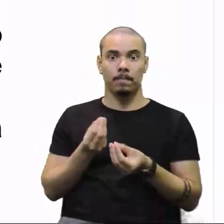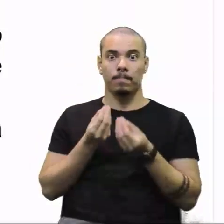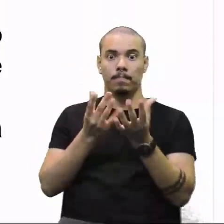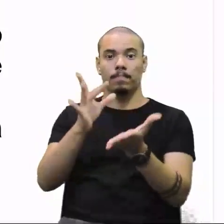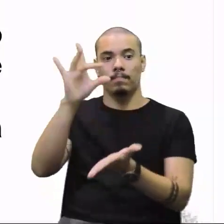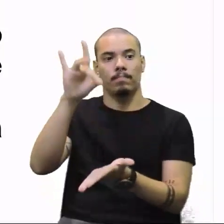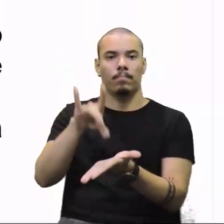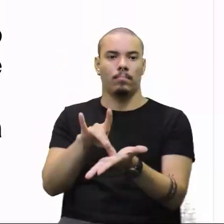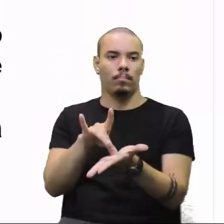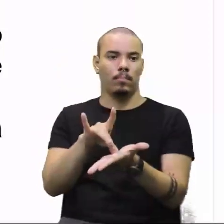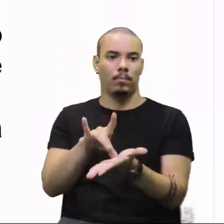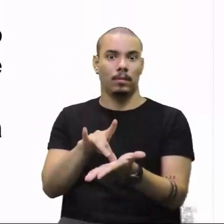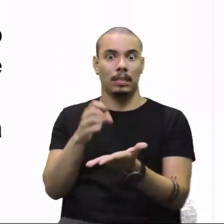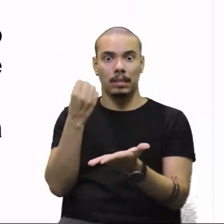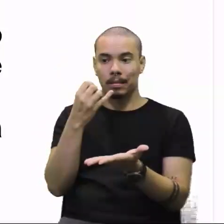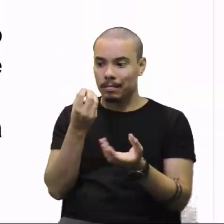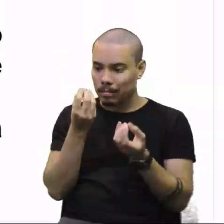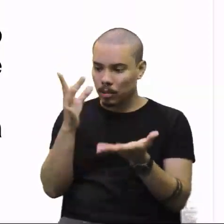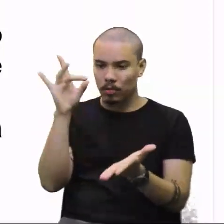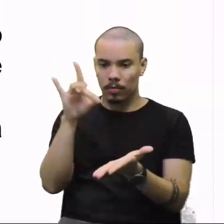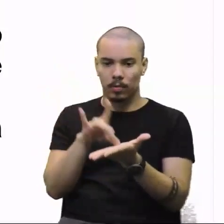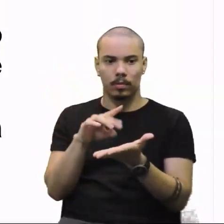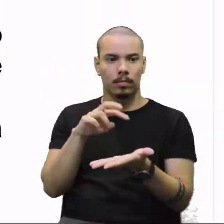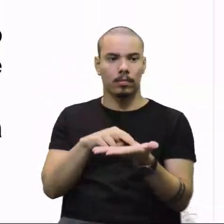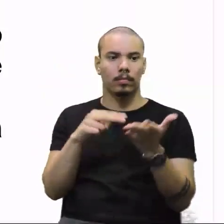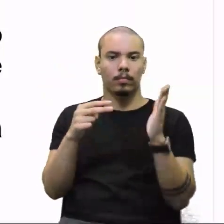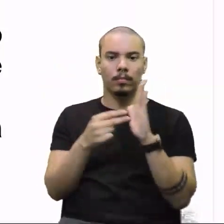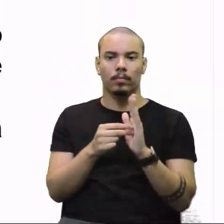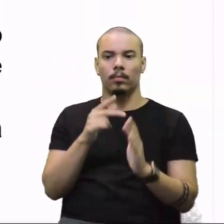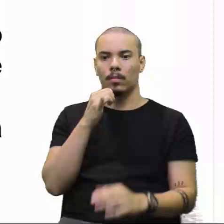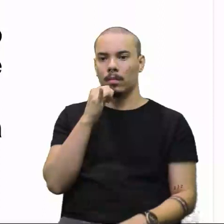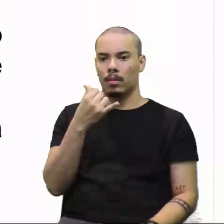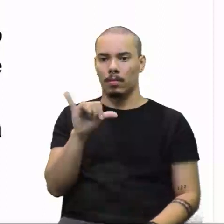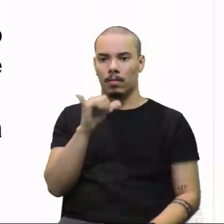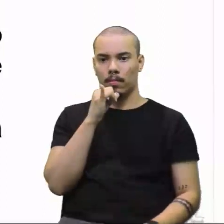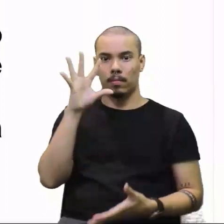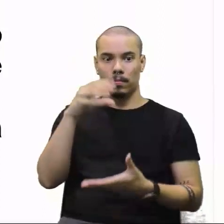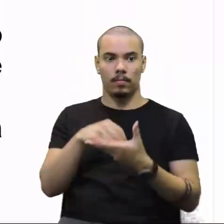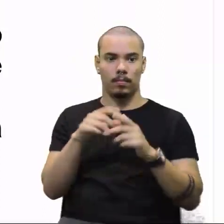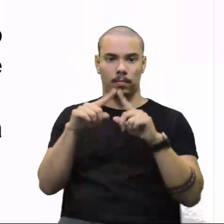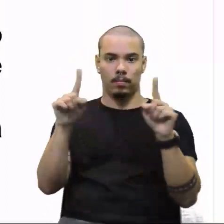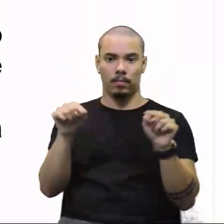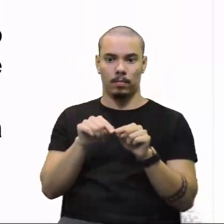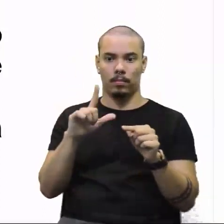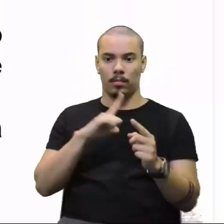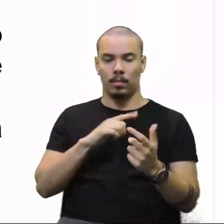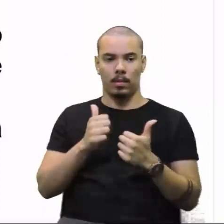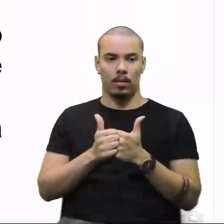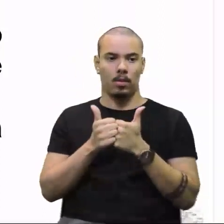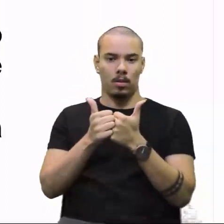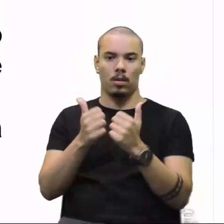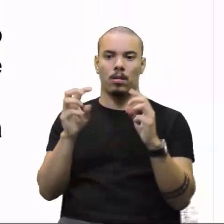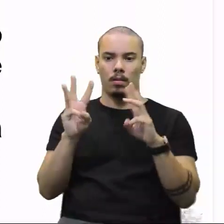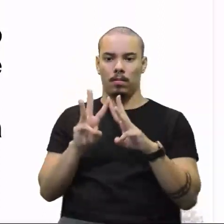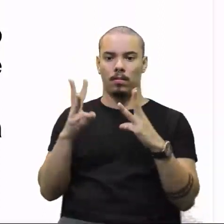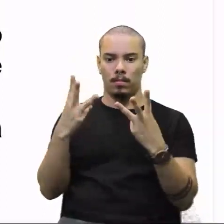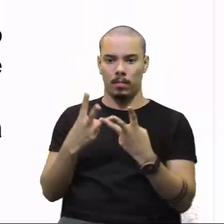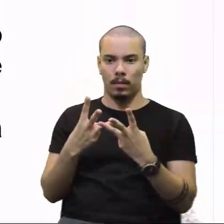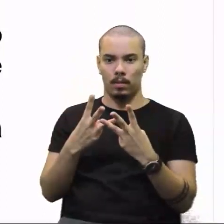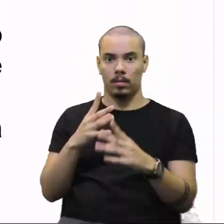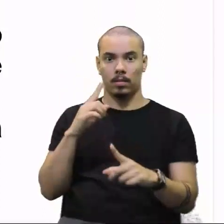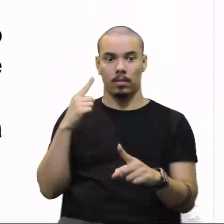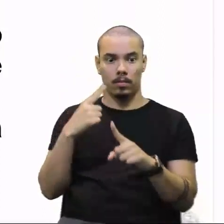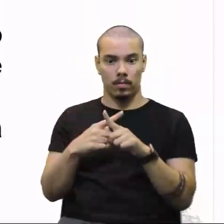verdade. Se ele está te dando uma verdade, ele está falando que a energia cinética ela está de acordo com a variação da massa vezes a